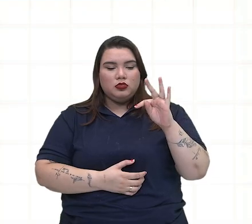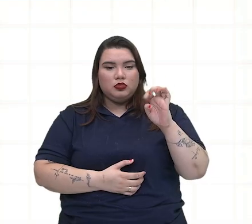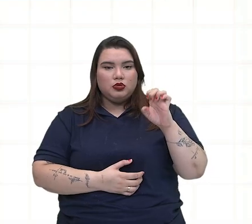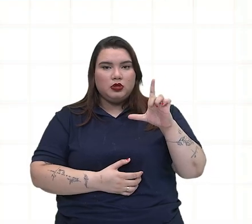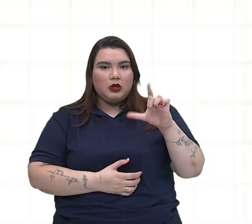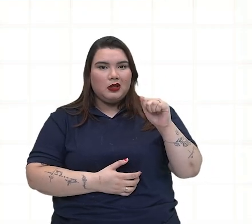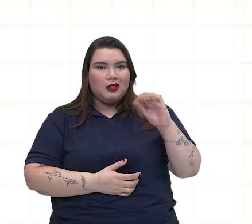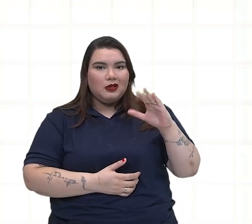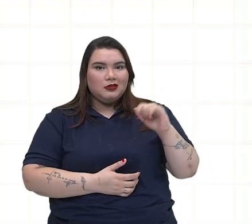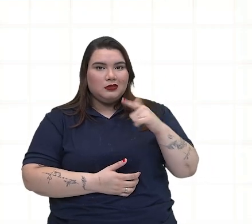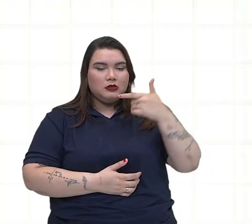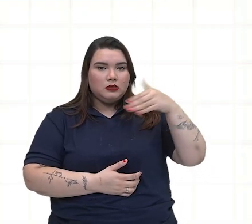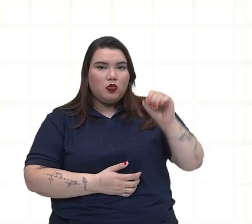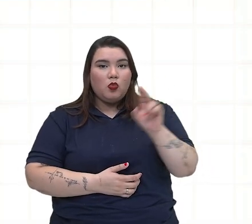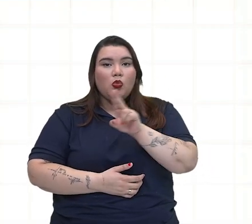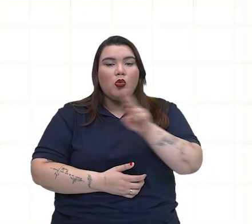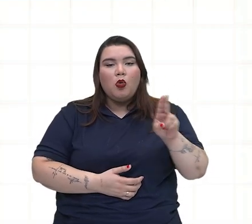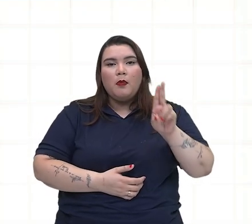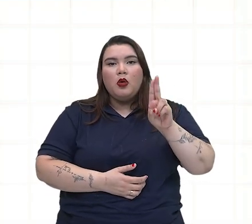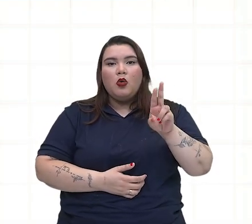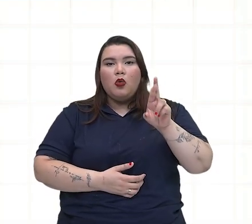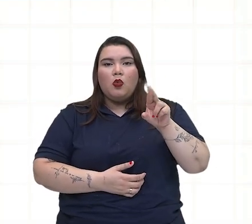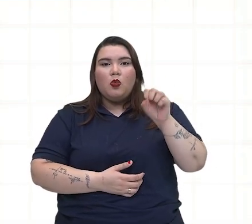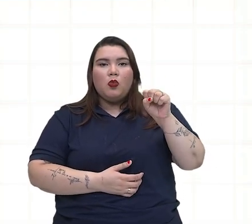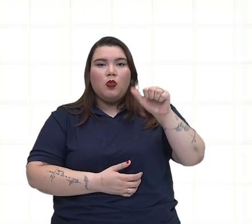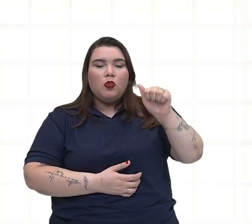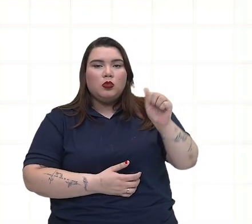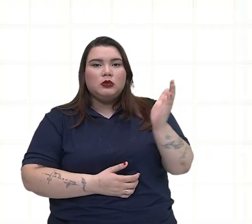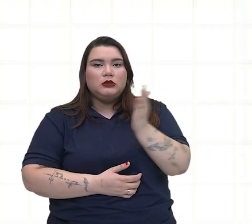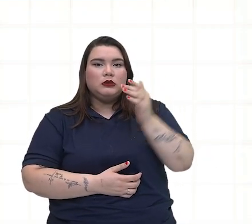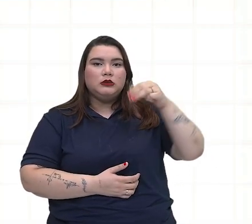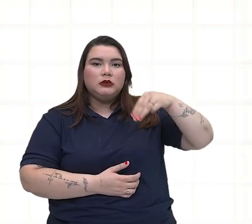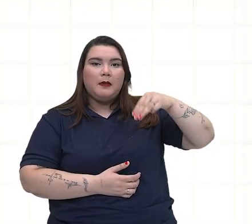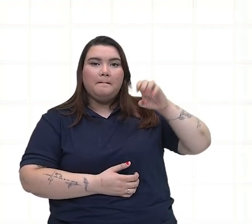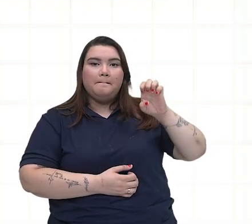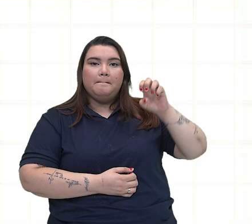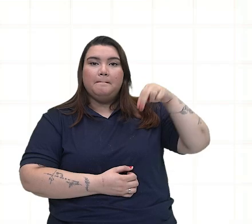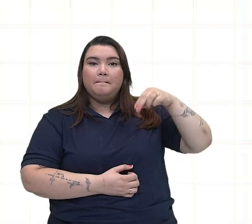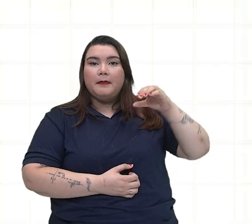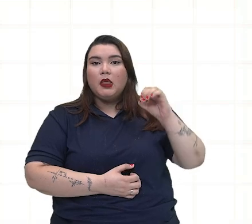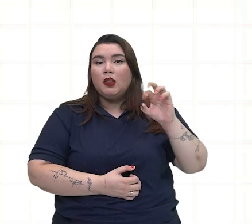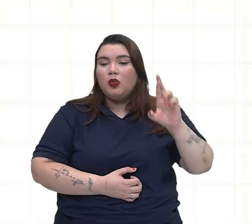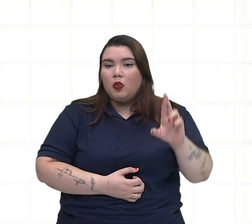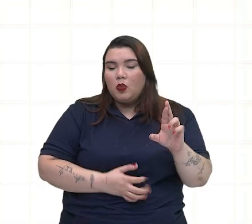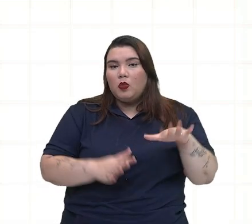Ursa Menor. Então, o observador, ele pode